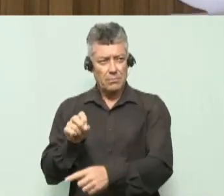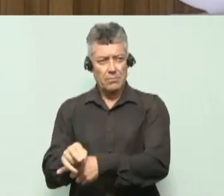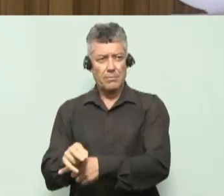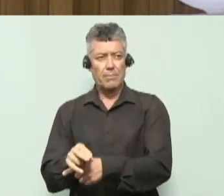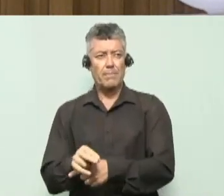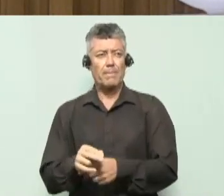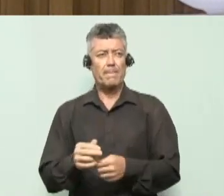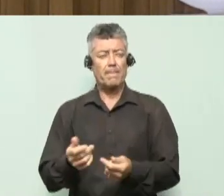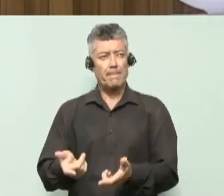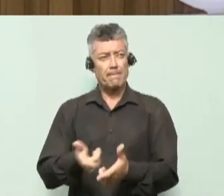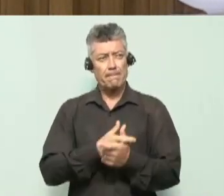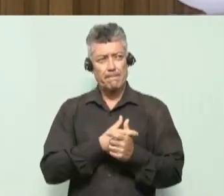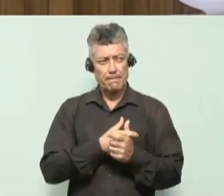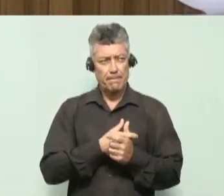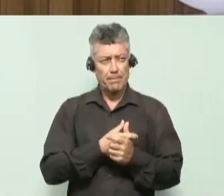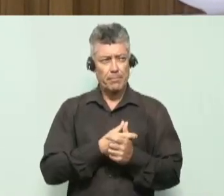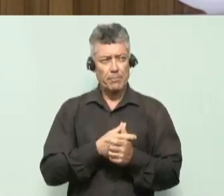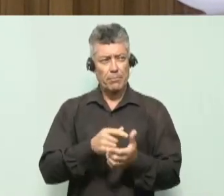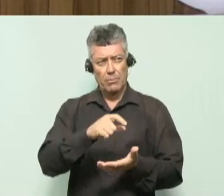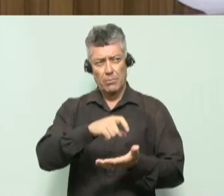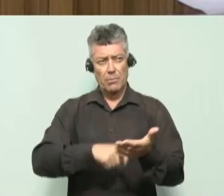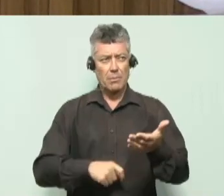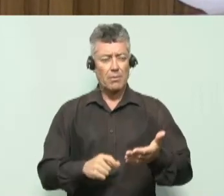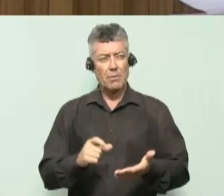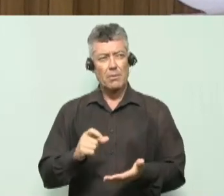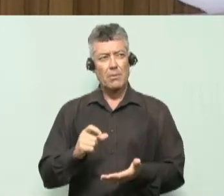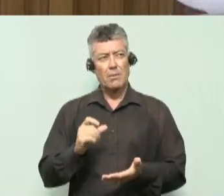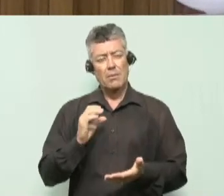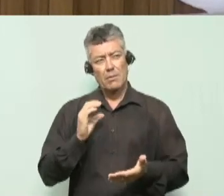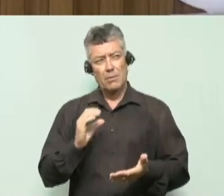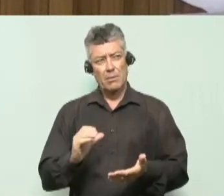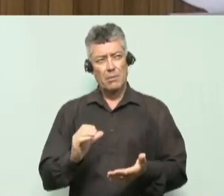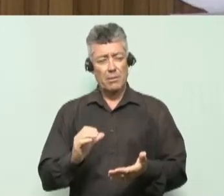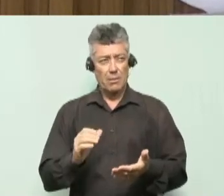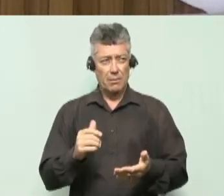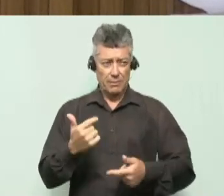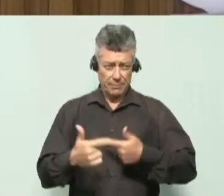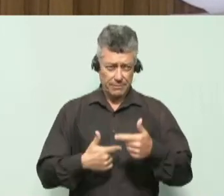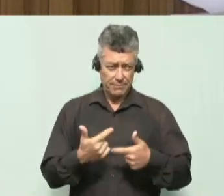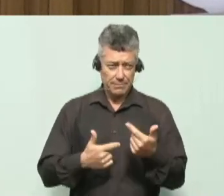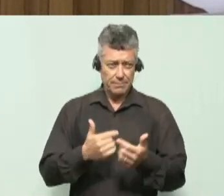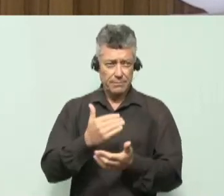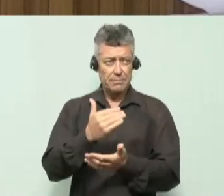de empréstimo consignado do cartão de crédito consignado e de serviço cujo desconto